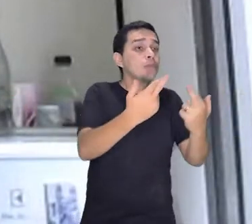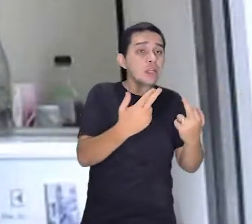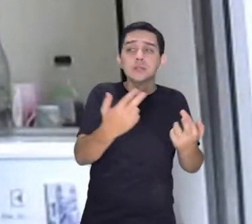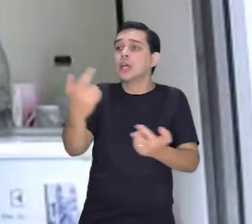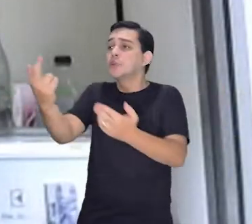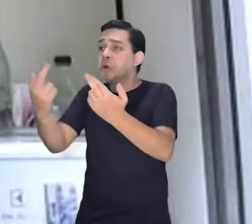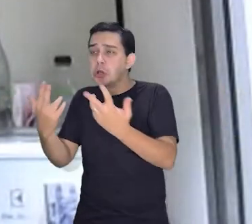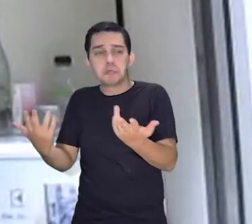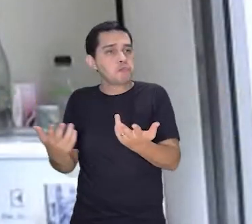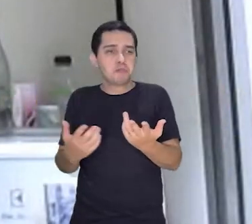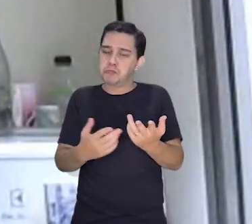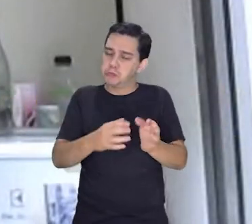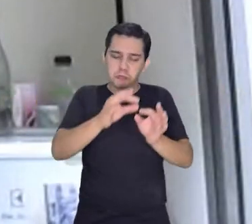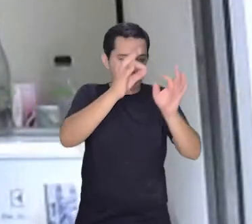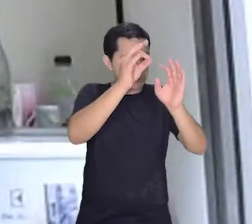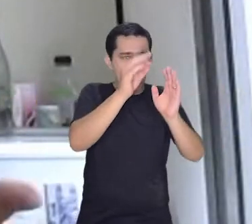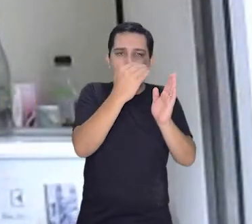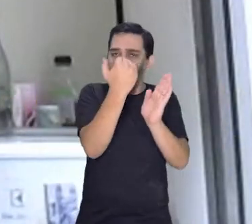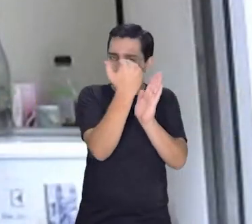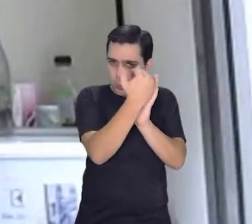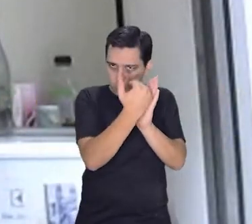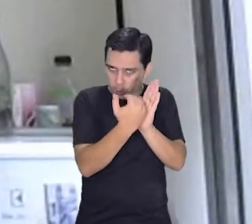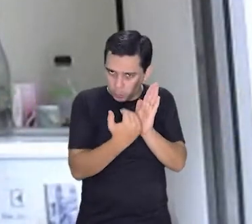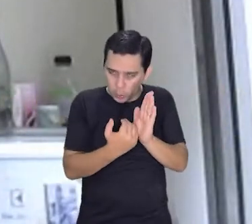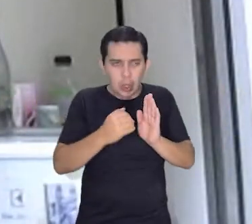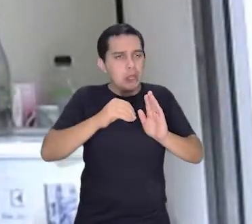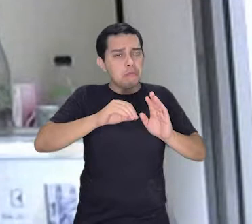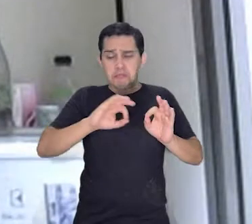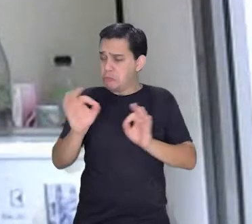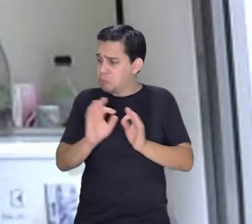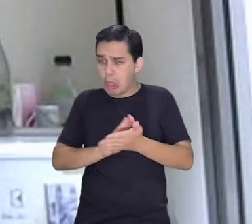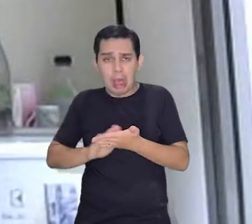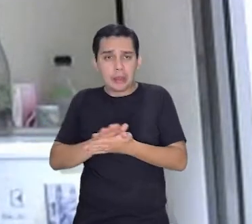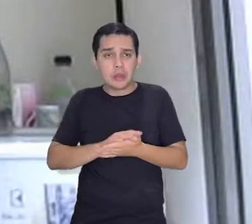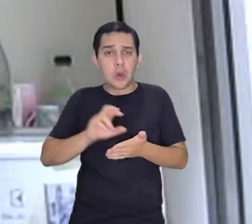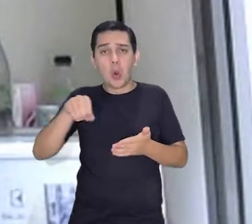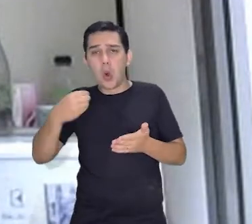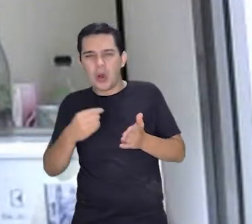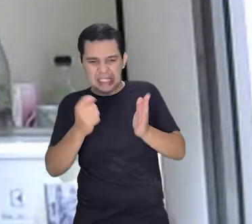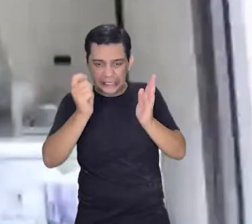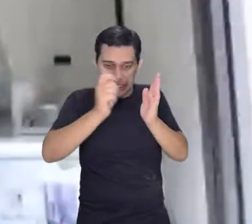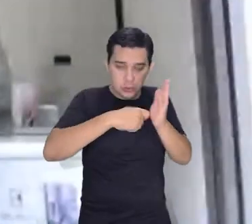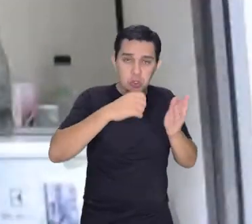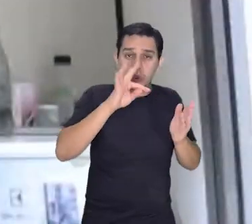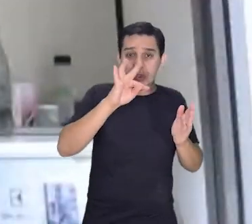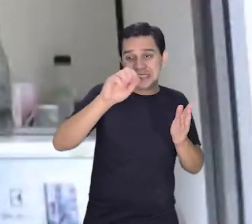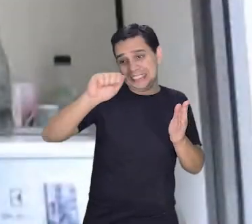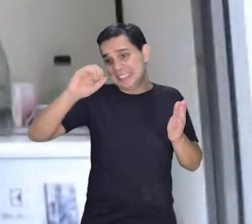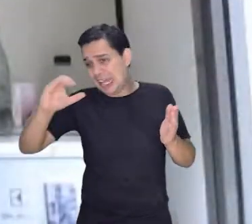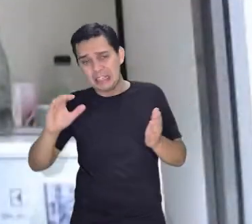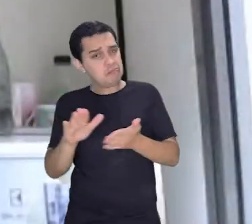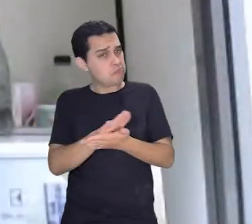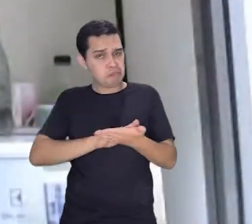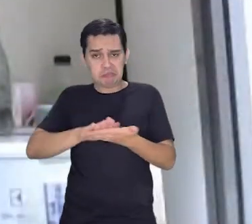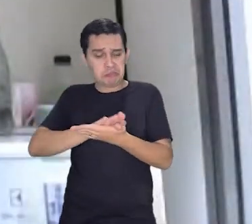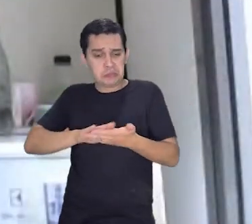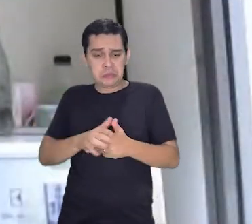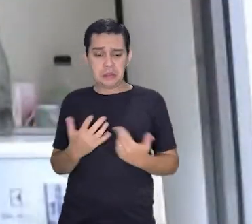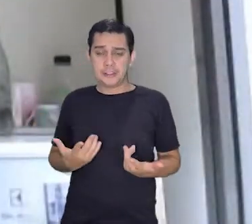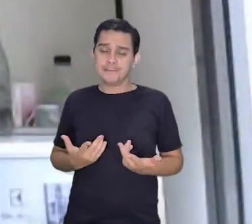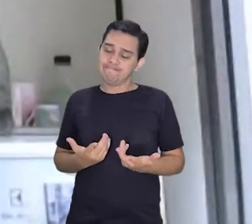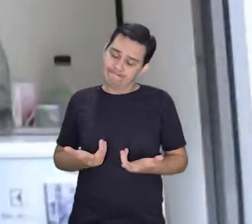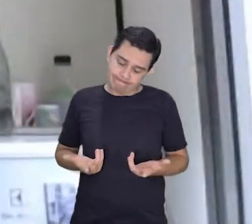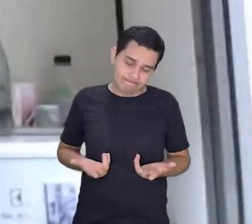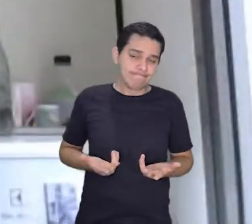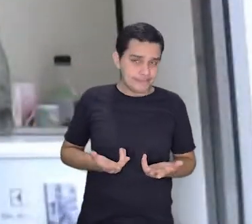um cronograma e mesmo da assinatura de um TAC, nós não tivemos outra